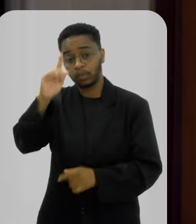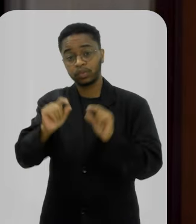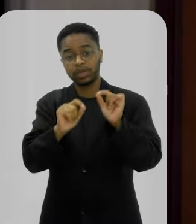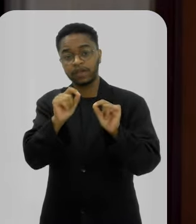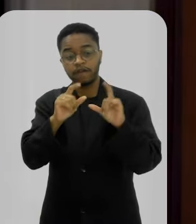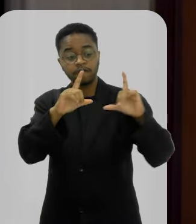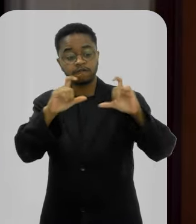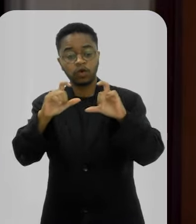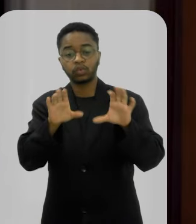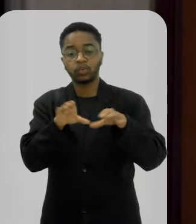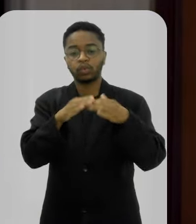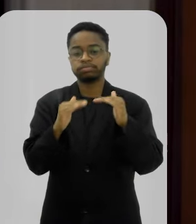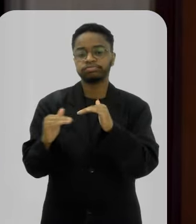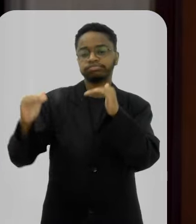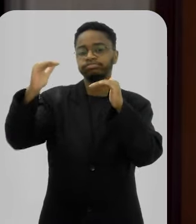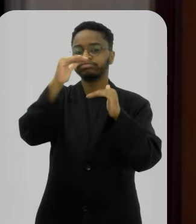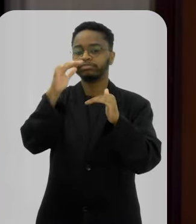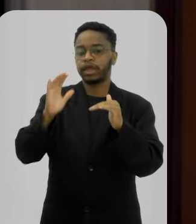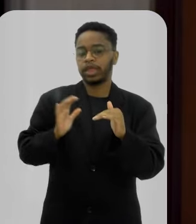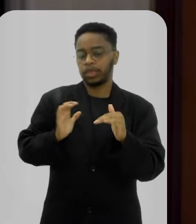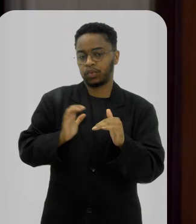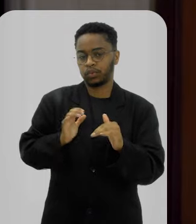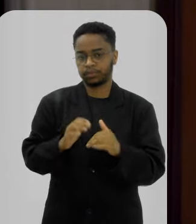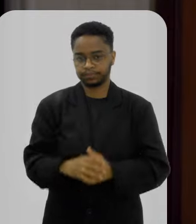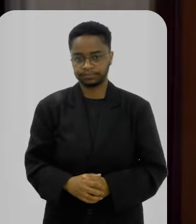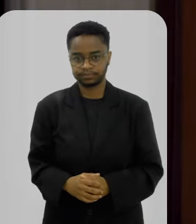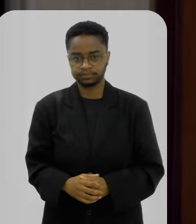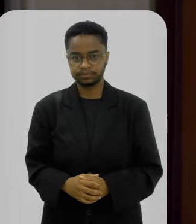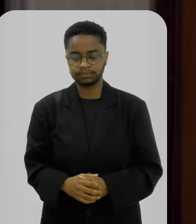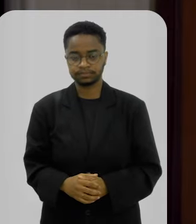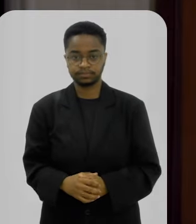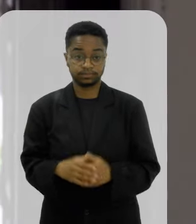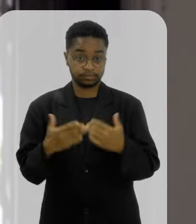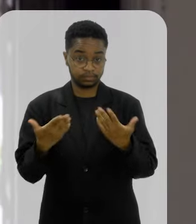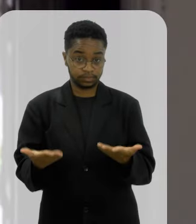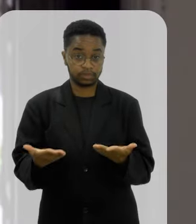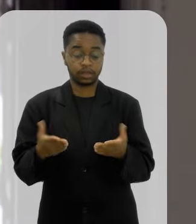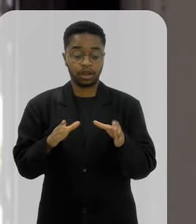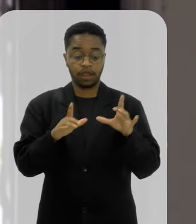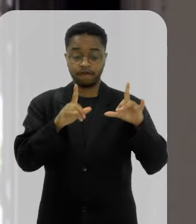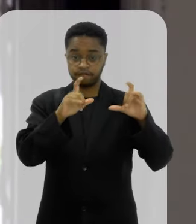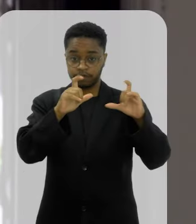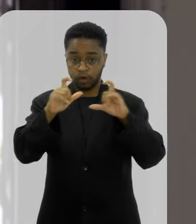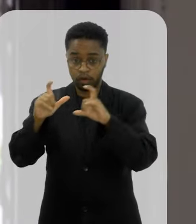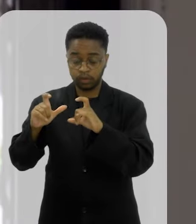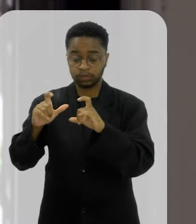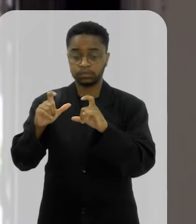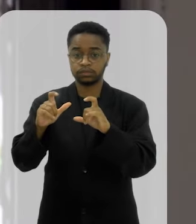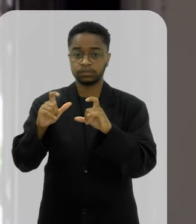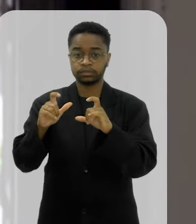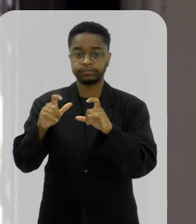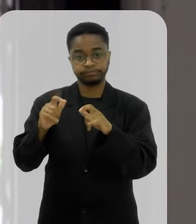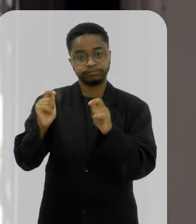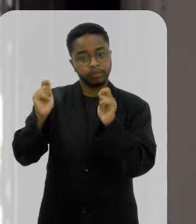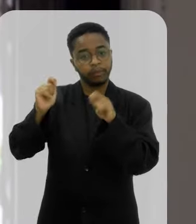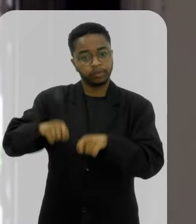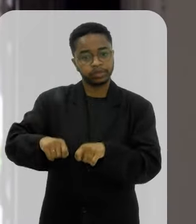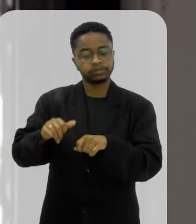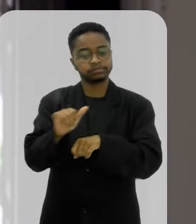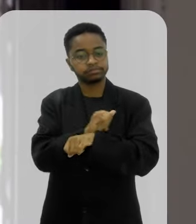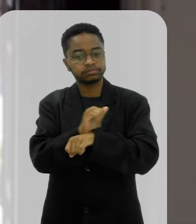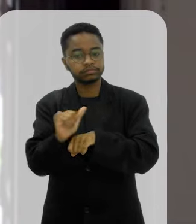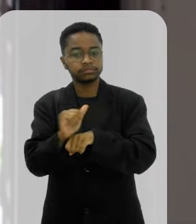se priorizava era fotografar as elites, né, os membros das elites. Então, essas fotografias, elas